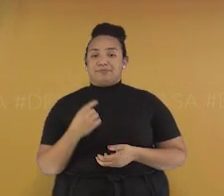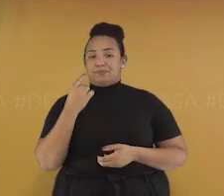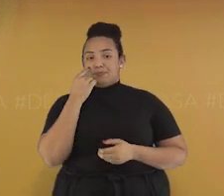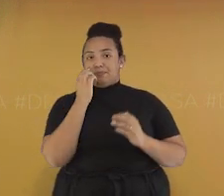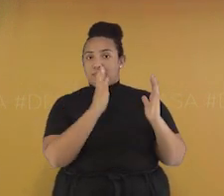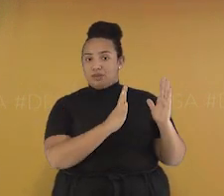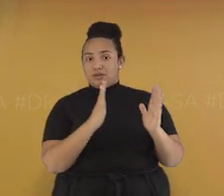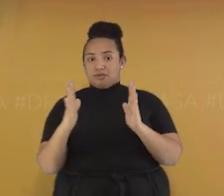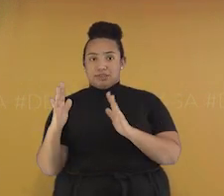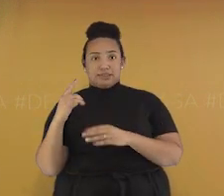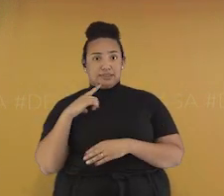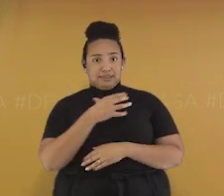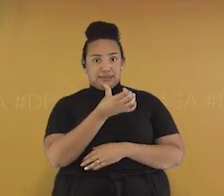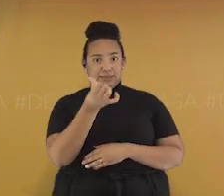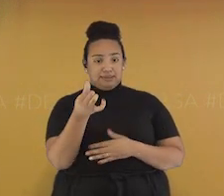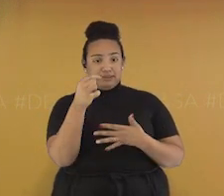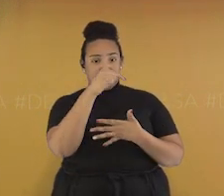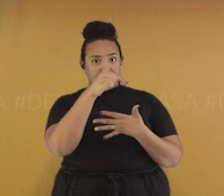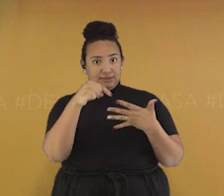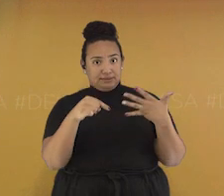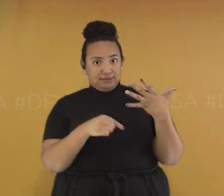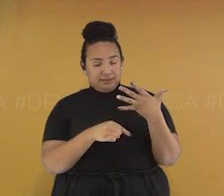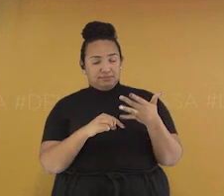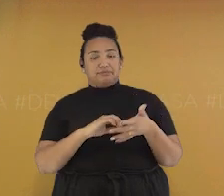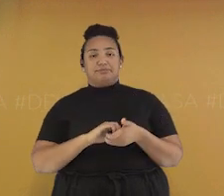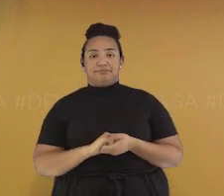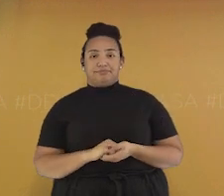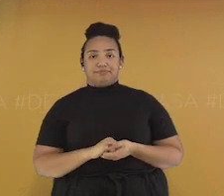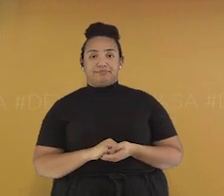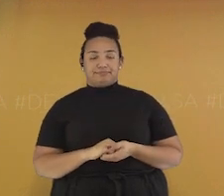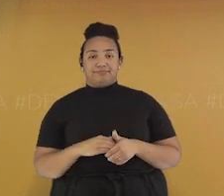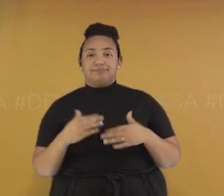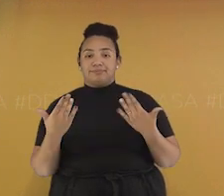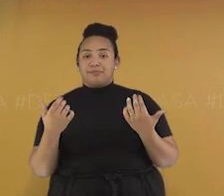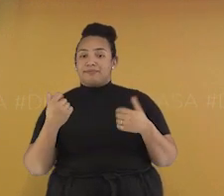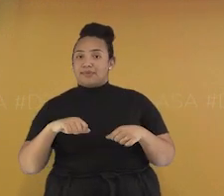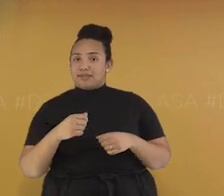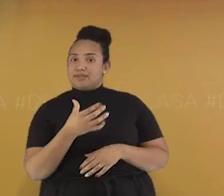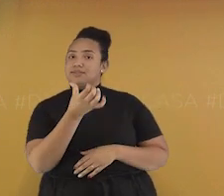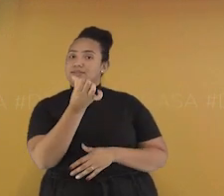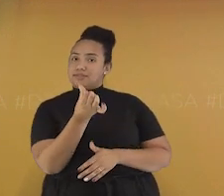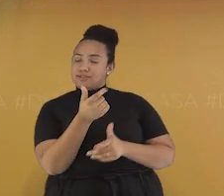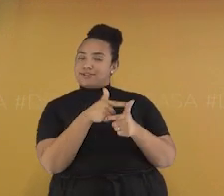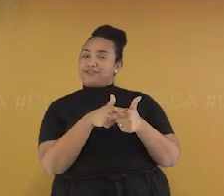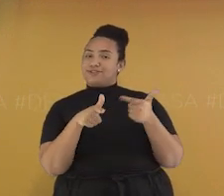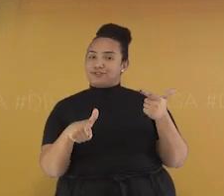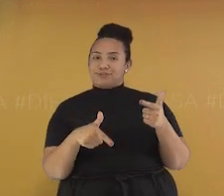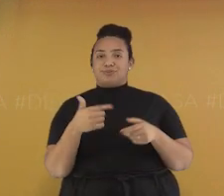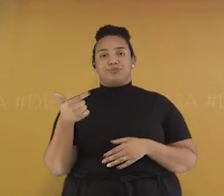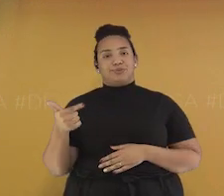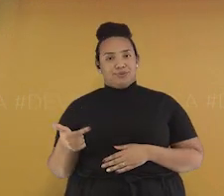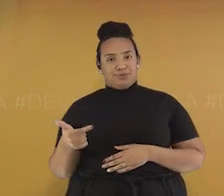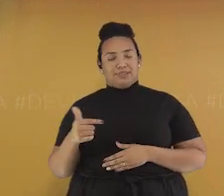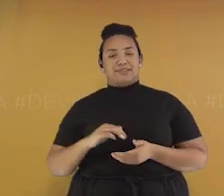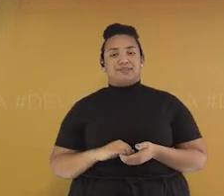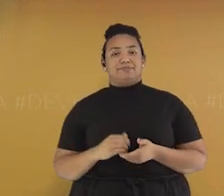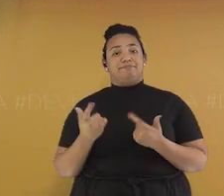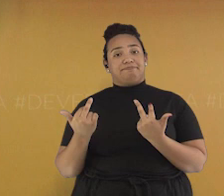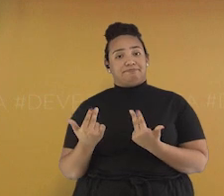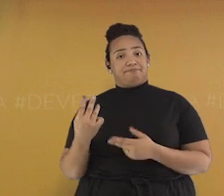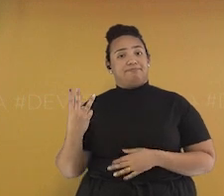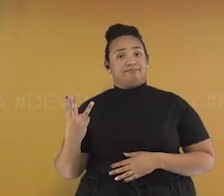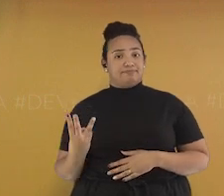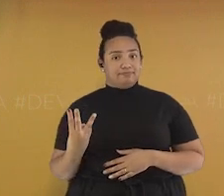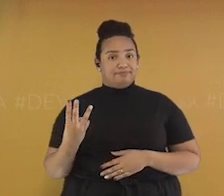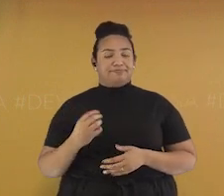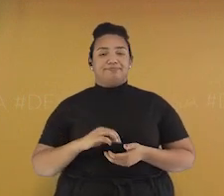Nessa sequência, temos 6 elementos. Portanto, devemos fazer 6 dividido por 2,